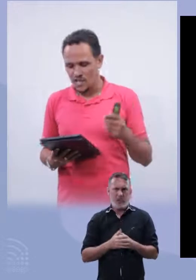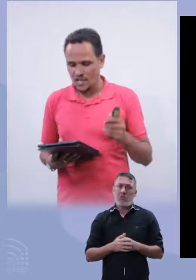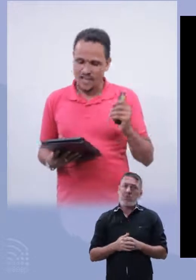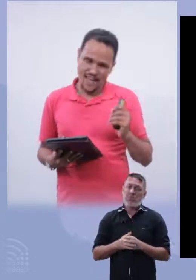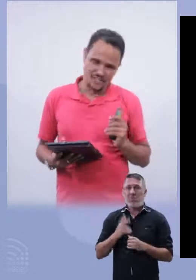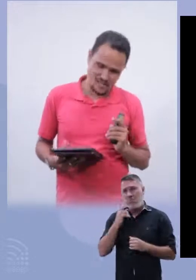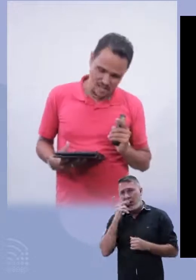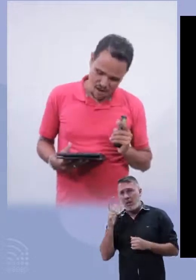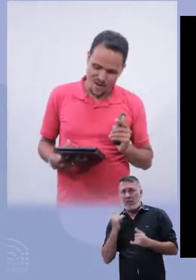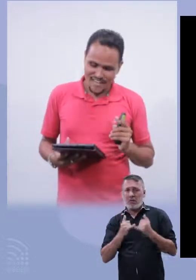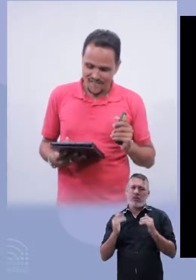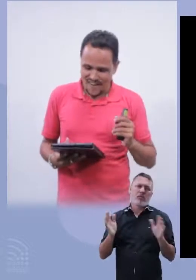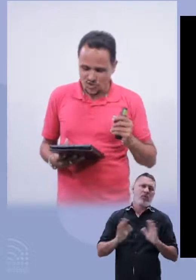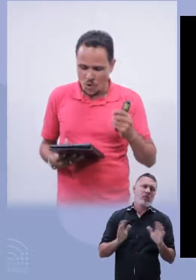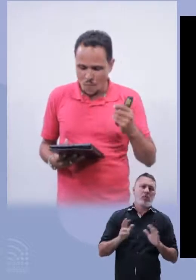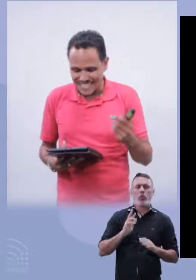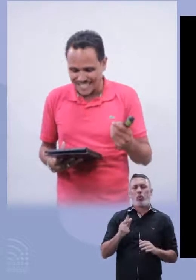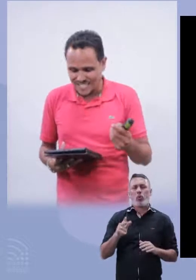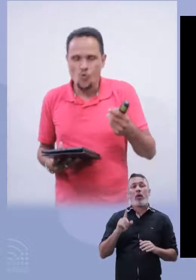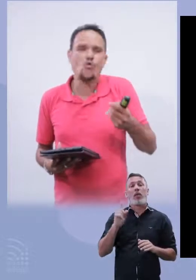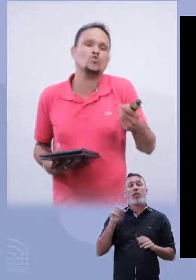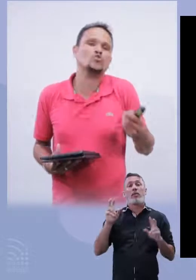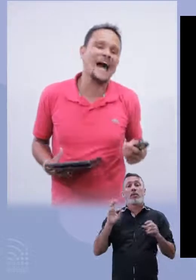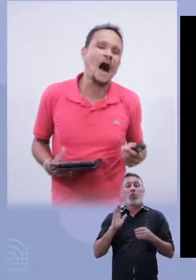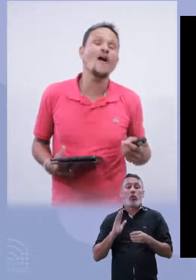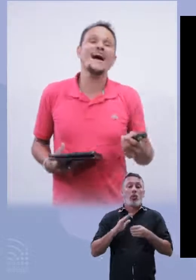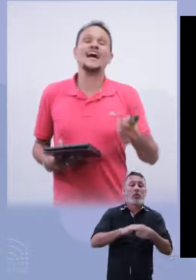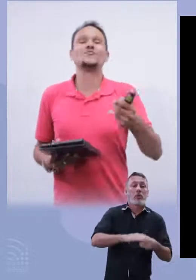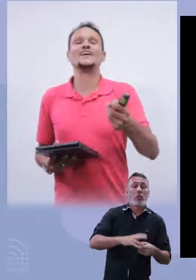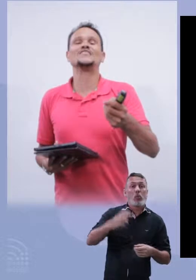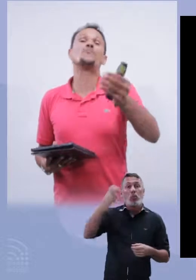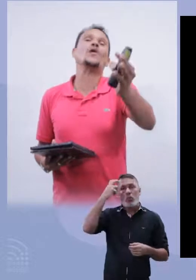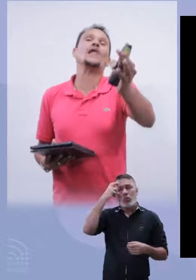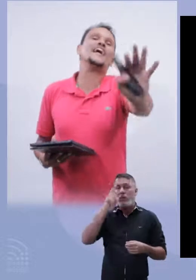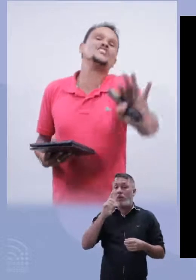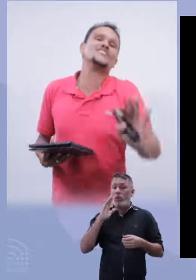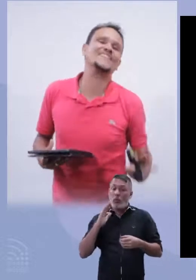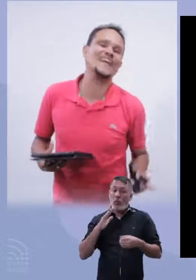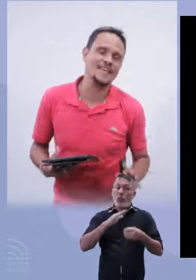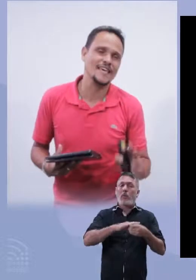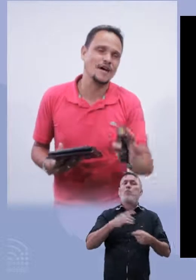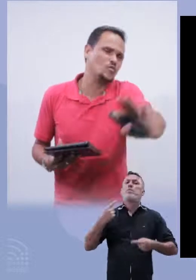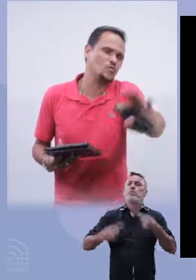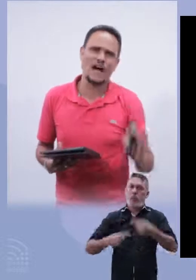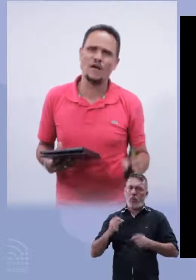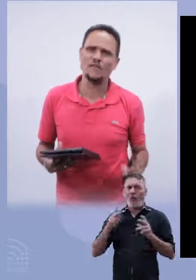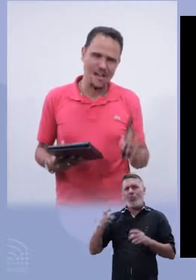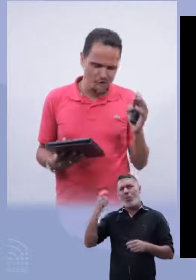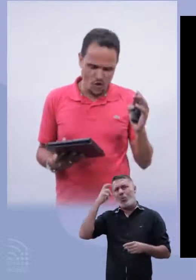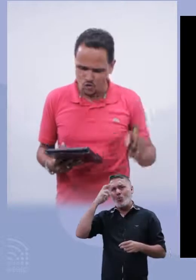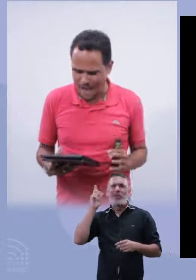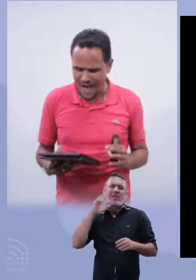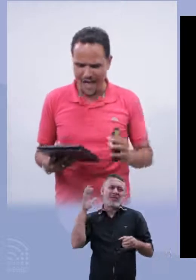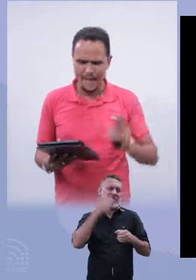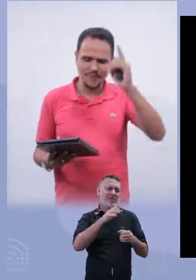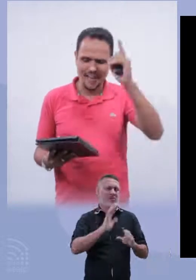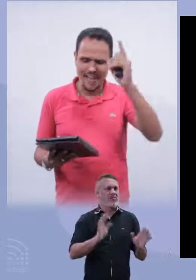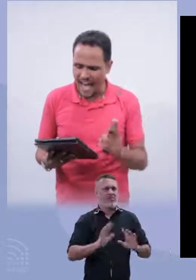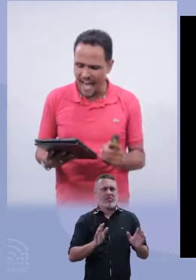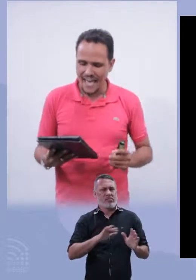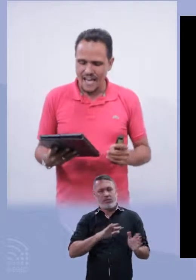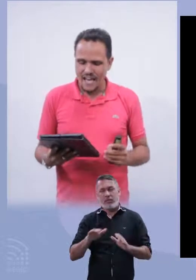parece bonitinha, gente. Não. Você fala dominação cultural. A dominação política tem que ir. Agora cultural não. Aí forçou a